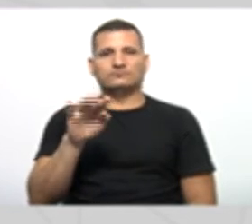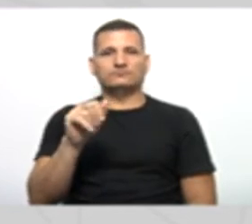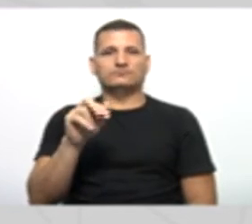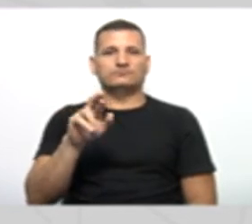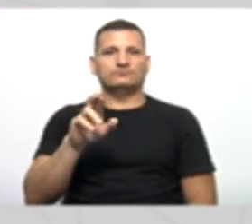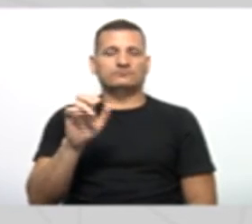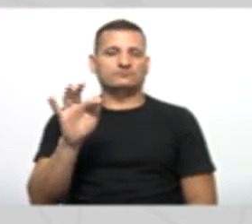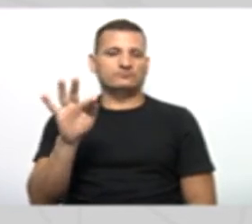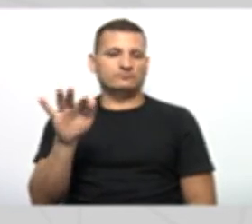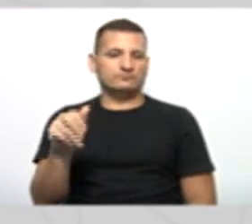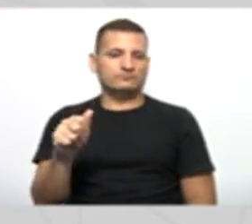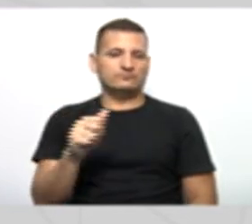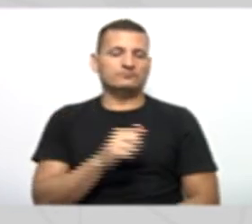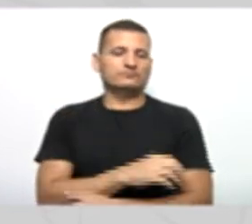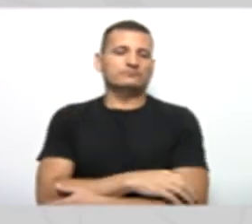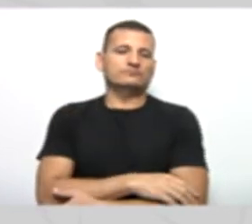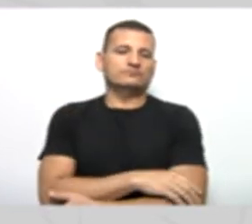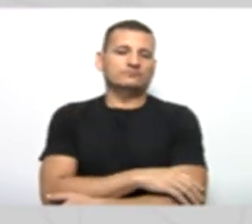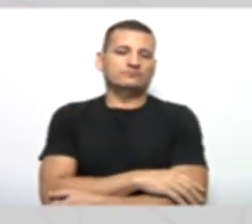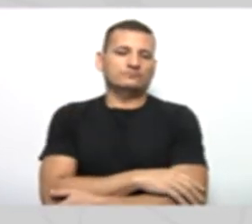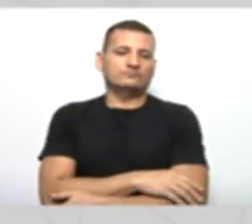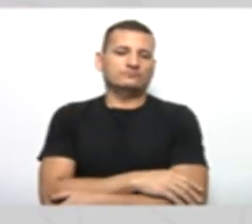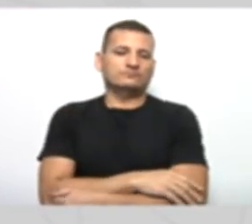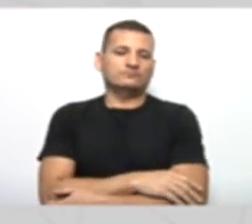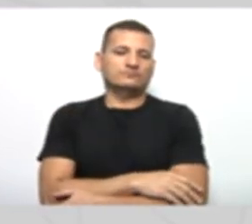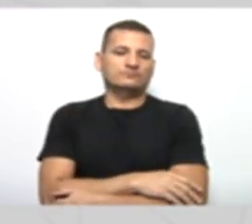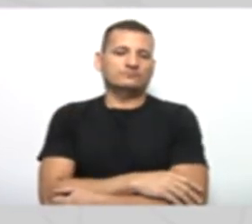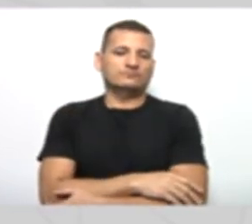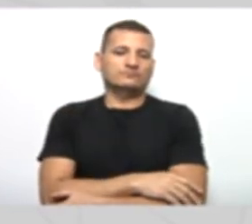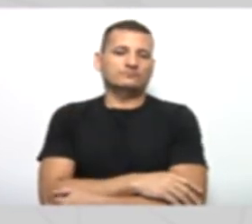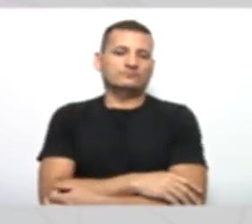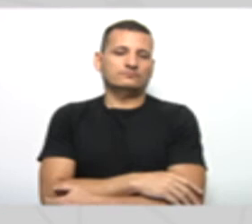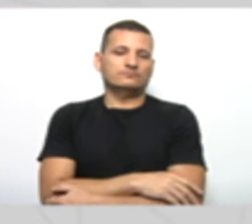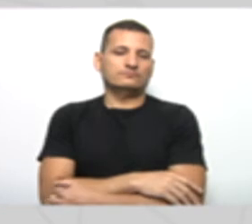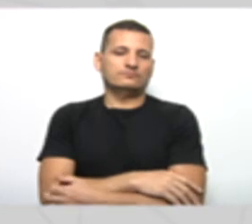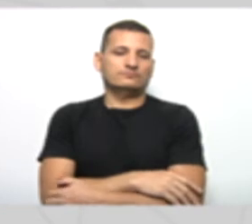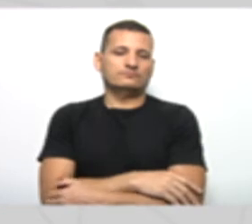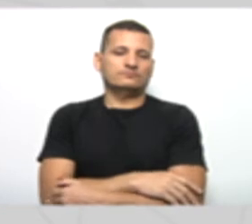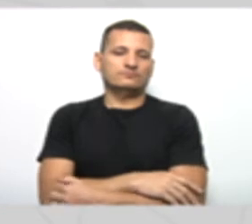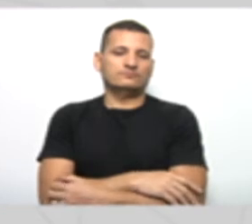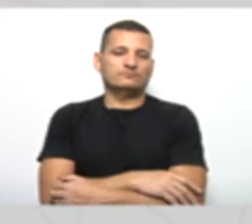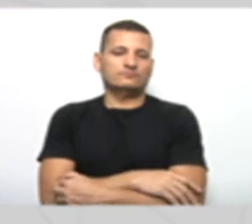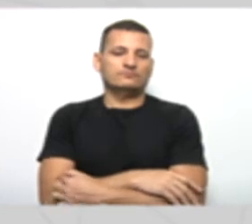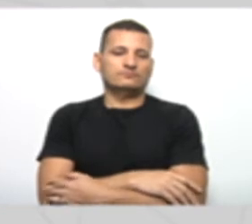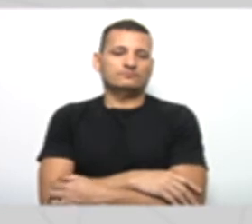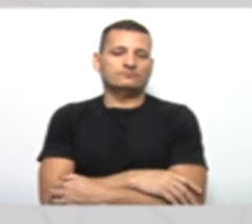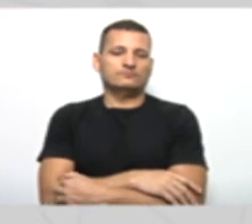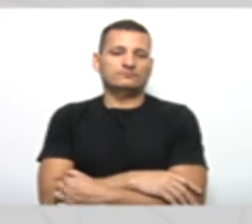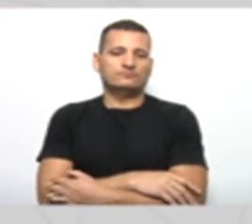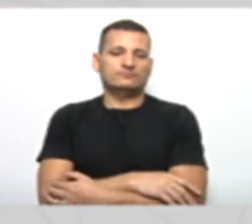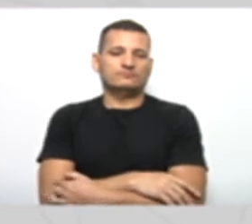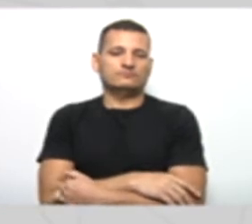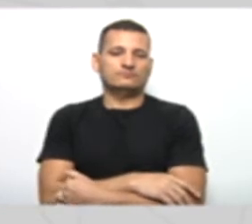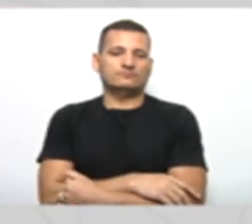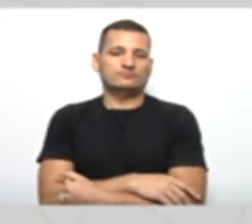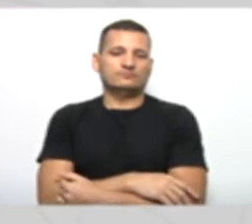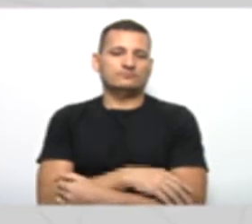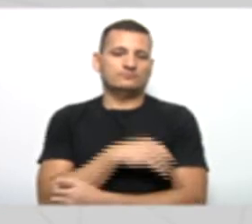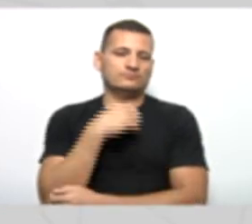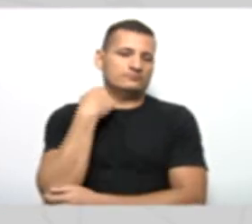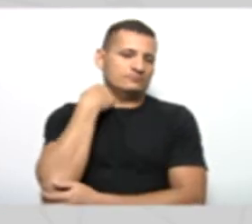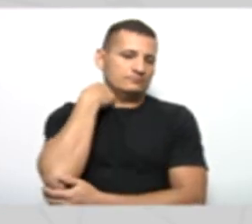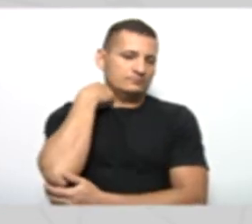os valores, né? A data de entrega, 2018, ou seja, 6 de junho de